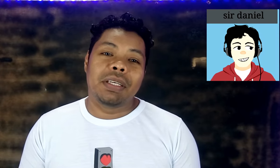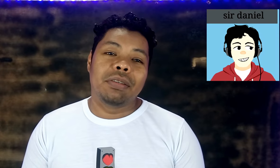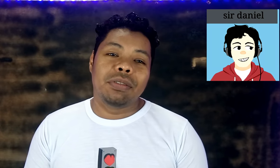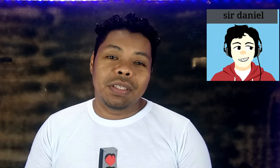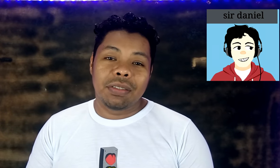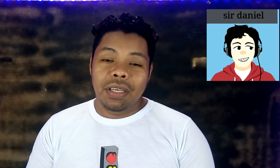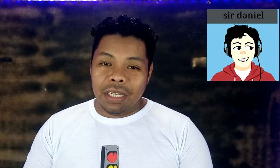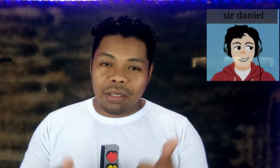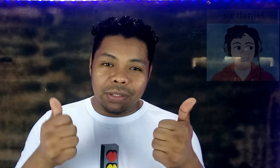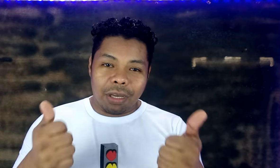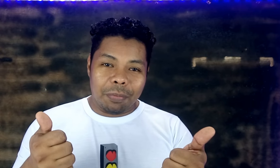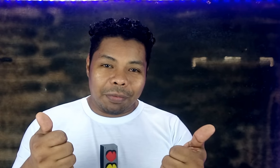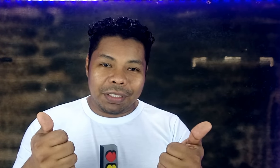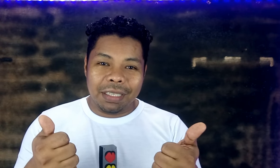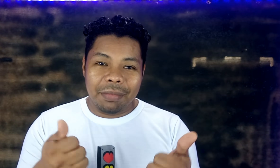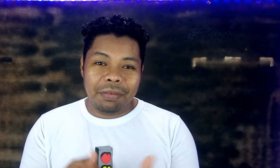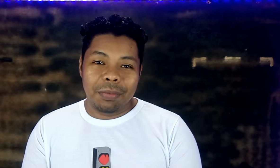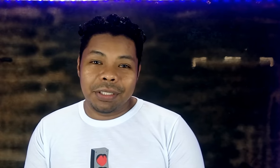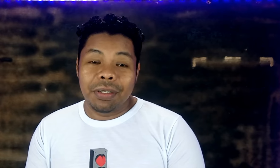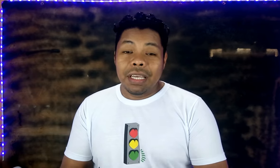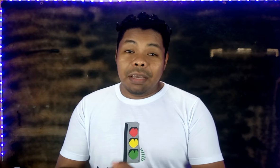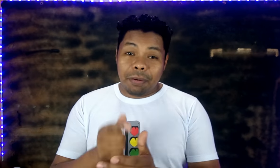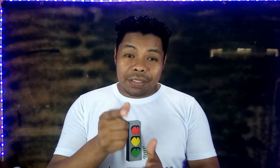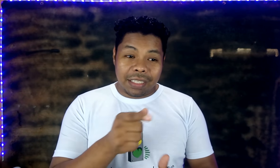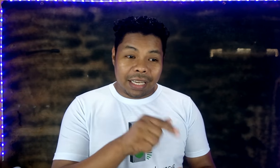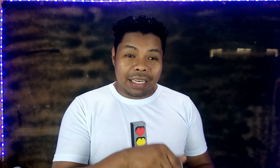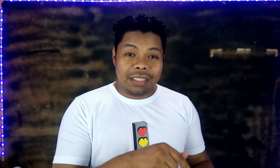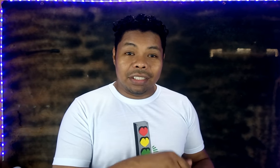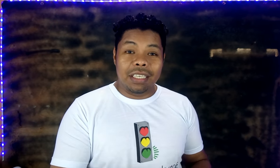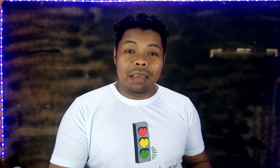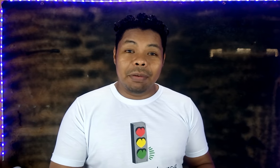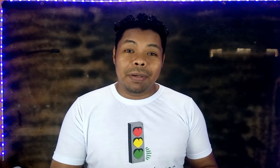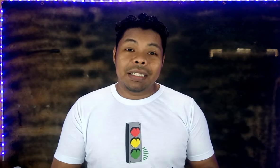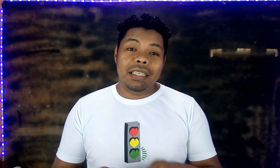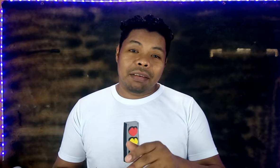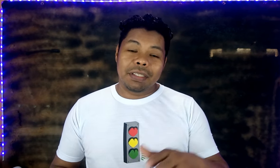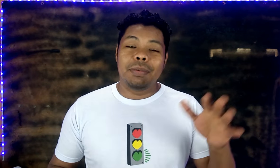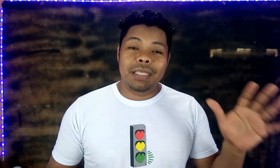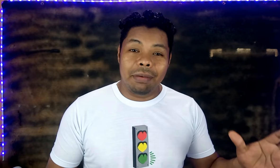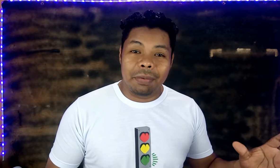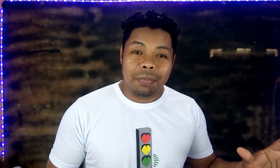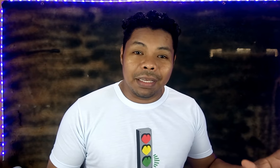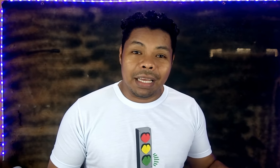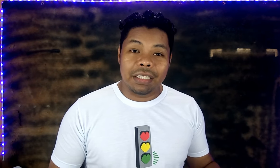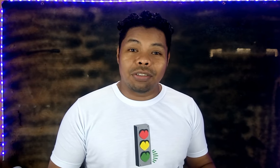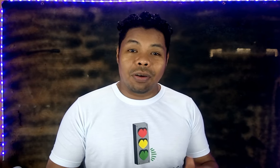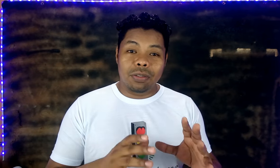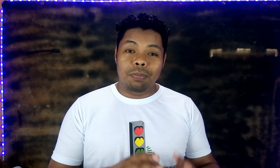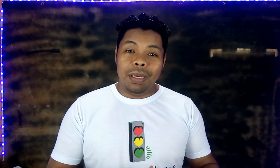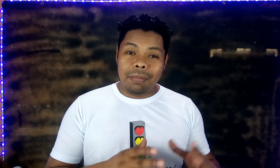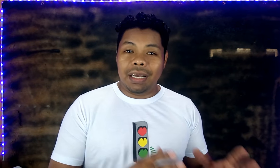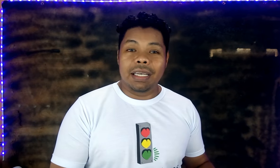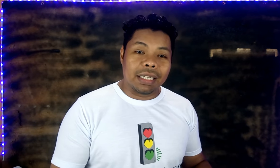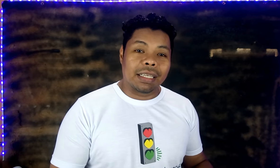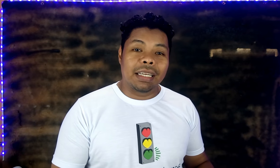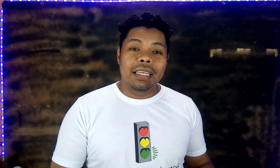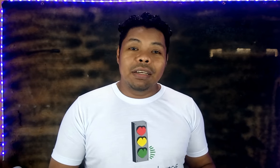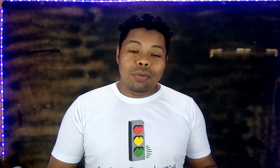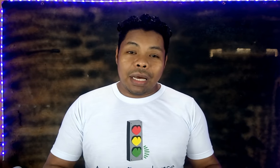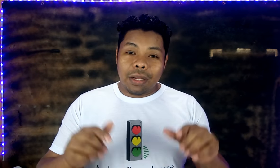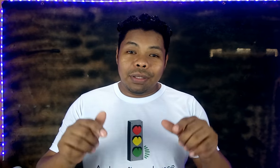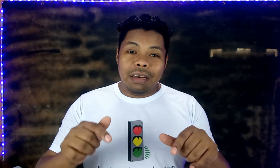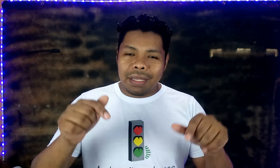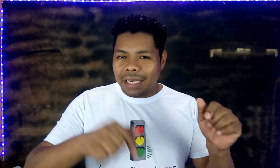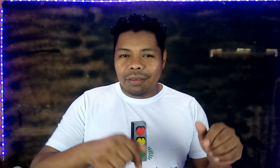dando salve aqui nos vídeos, então um salve para você também, viu Maninho? E para você que está querendo assistir gameplays, ele está fazendo umas gameplays de jogos bem bacana, tá?